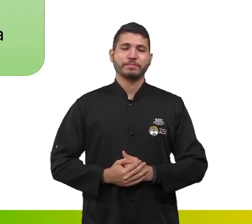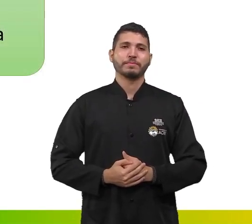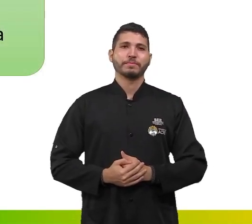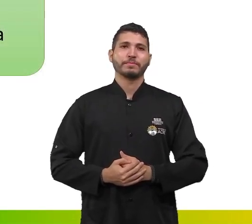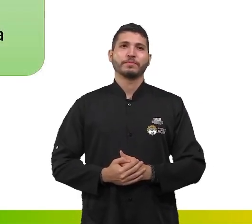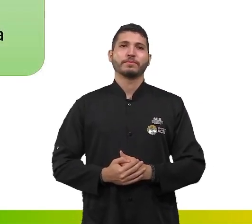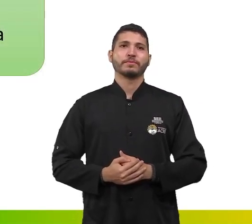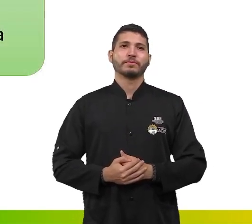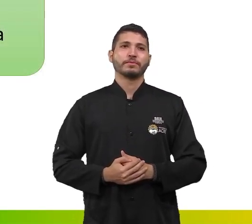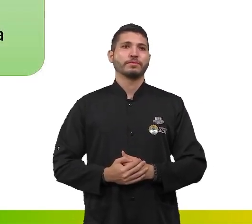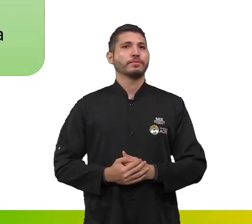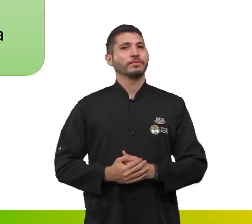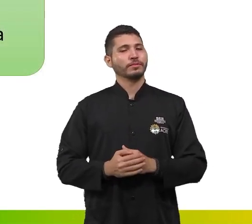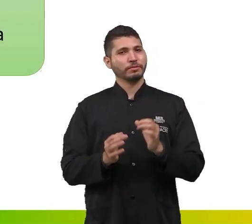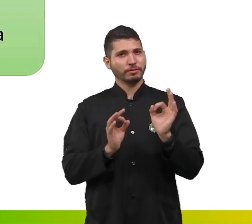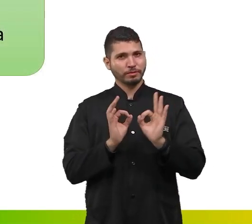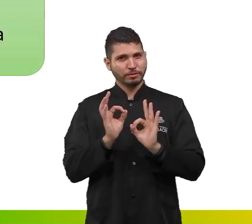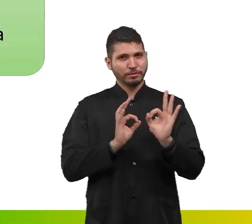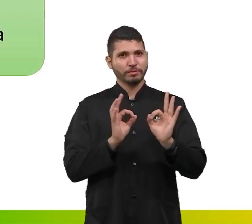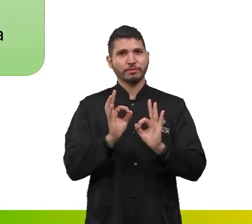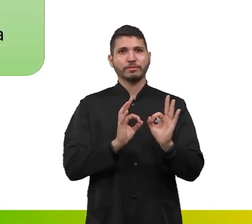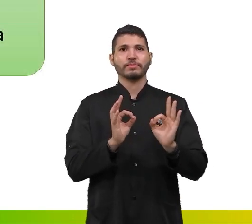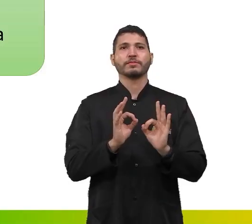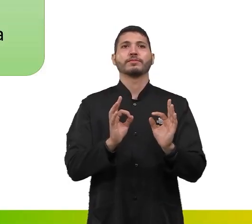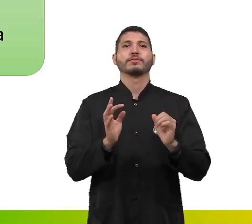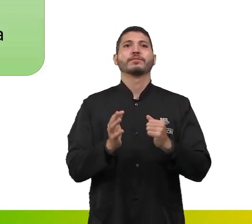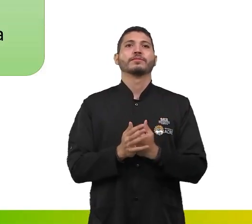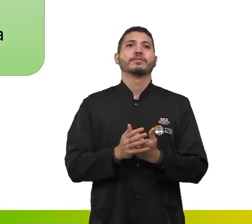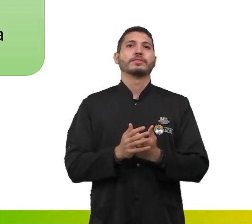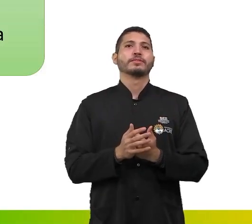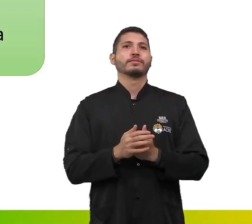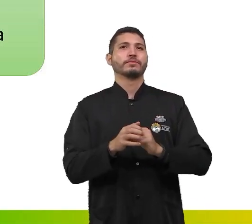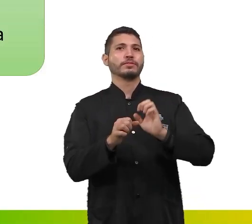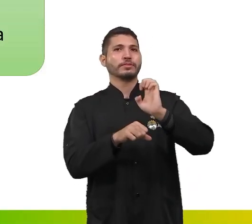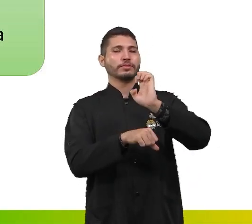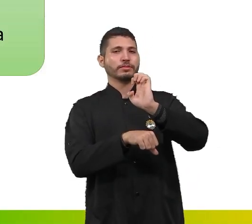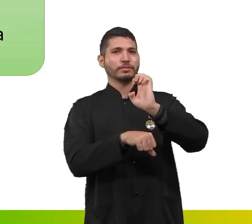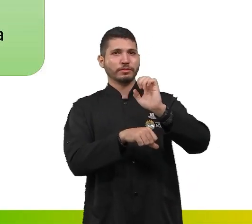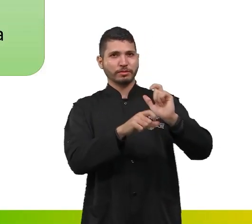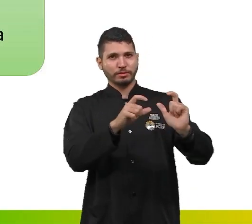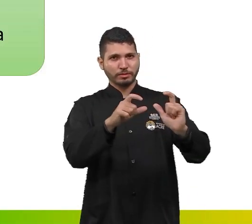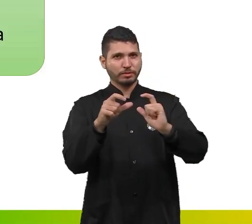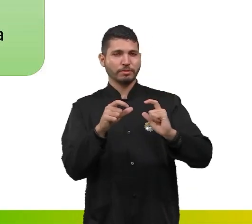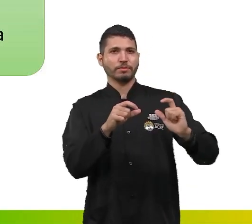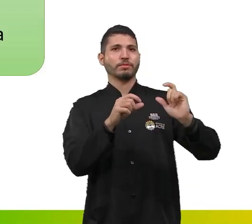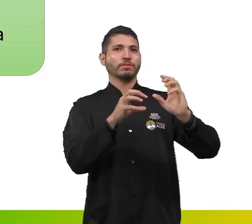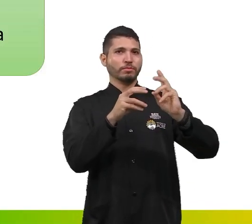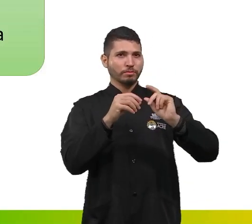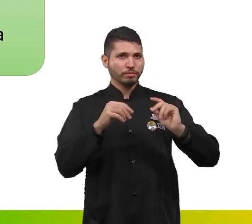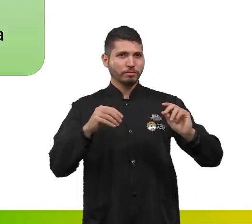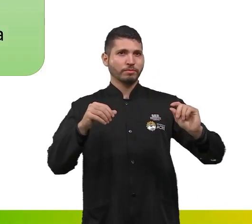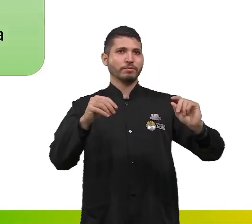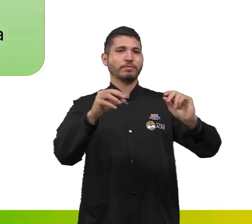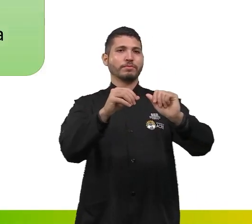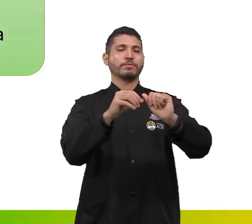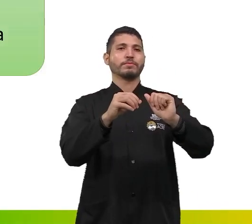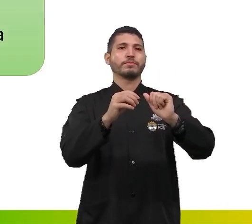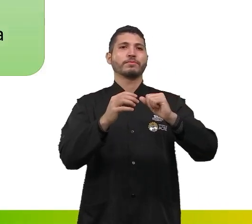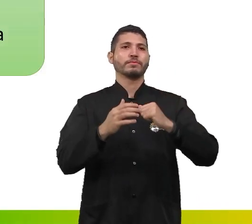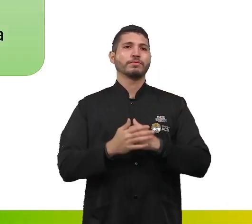a formação dos Estados Nacionais é um tema que faz todos nós iniciar uma